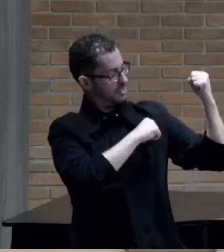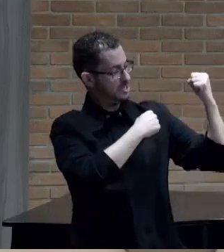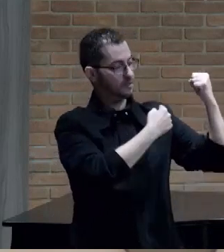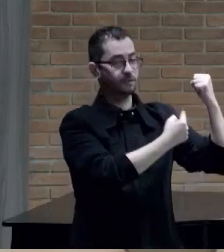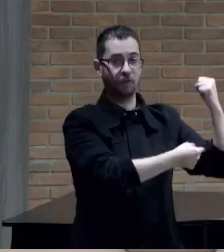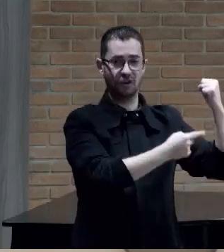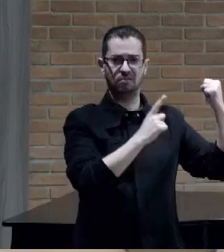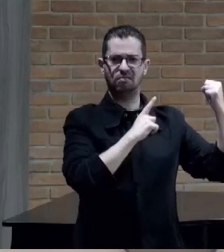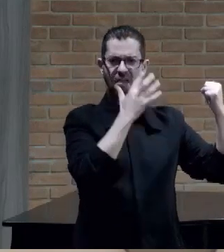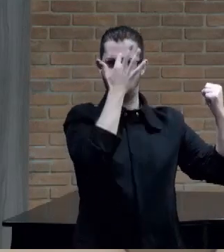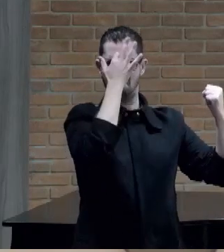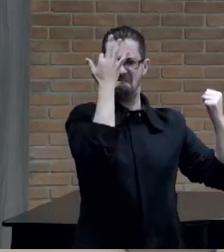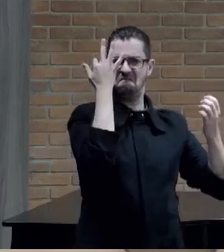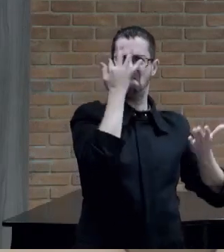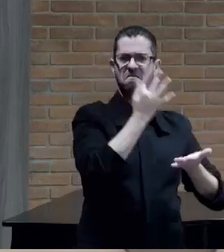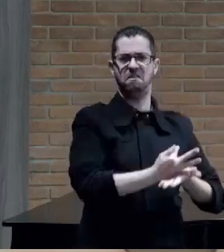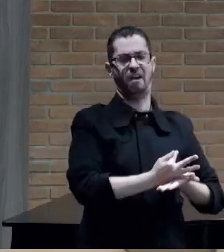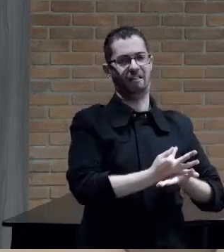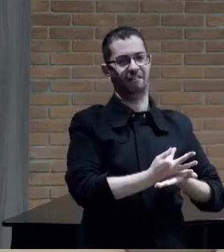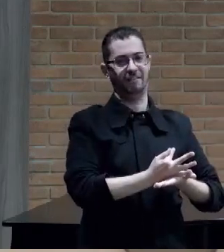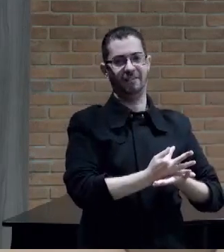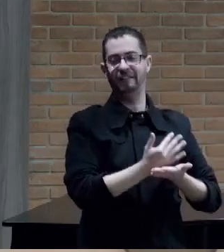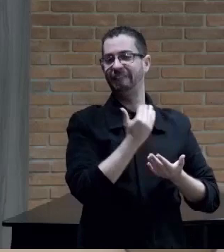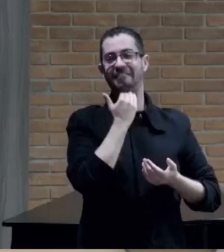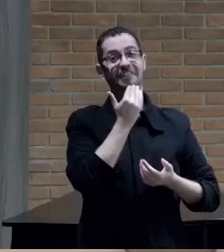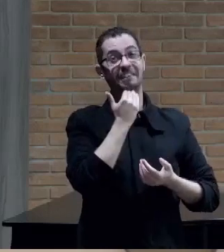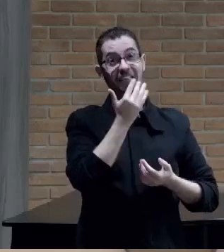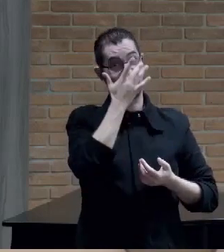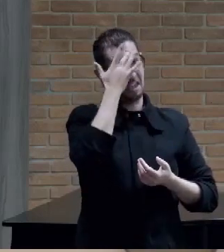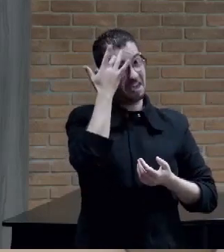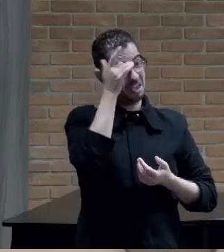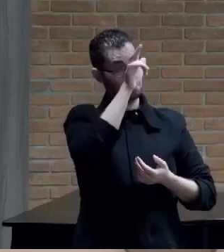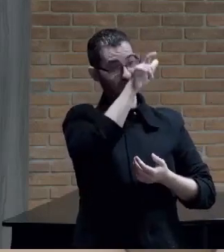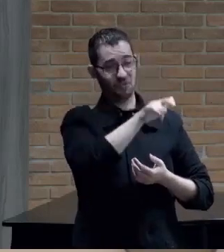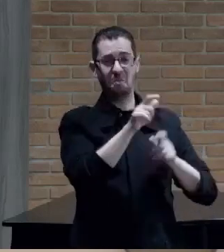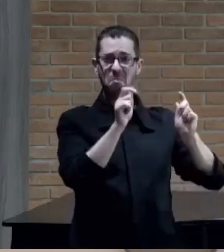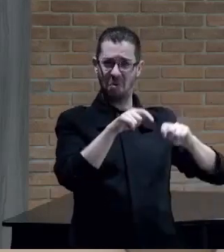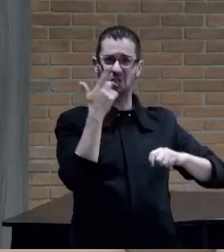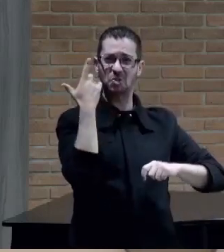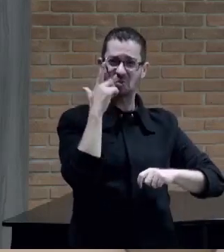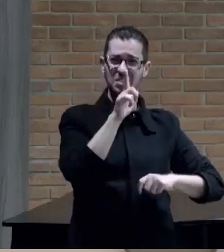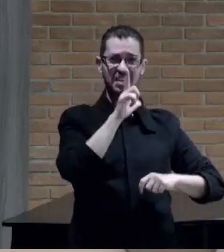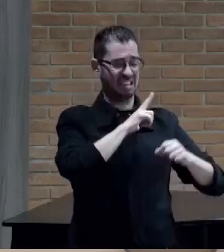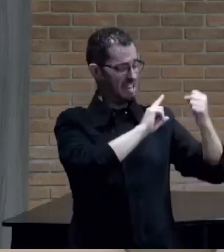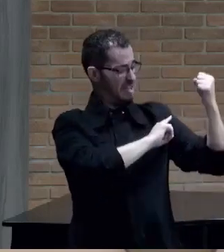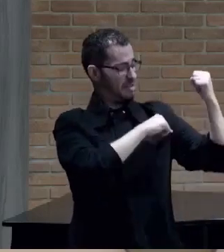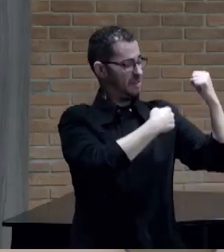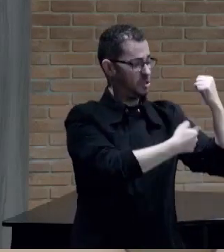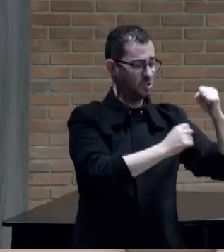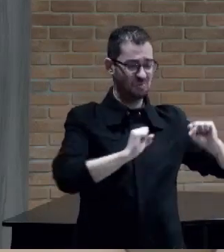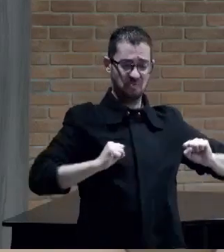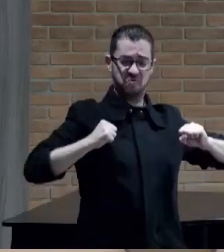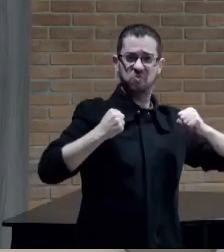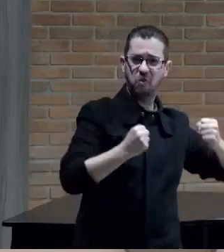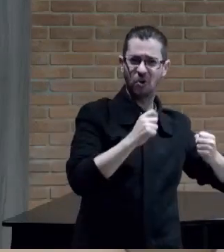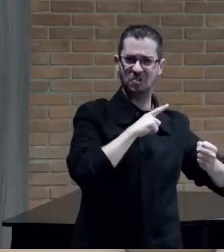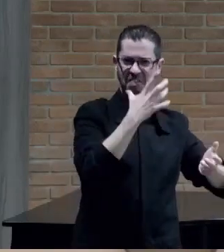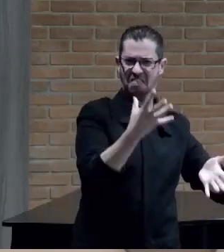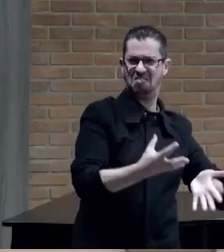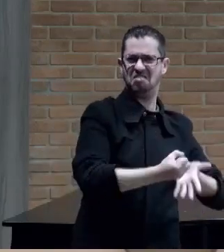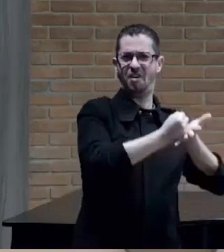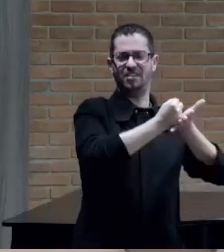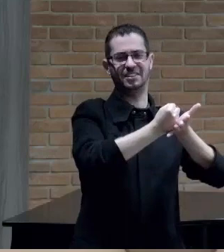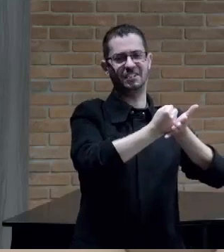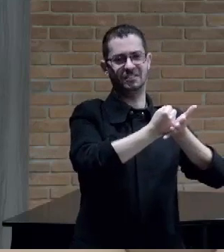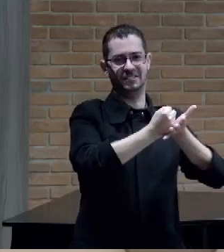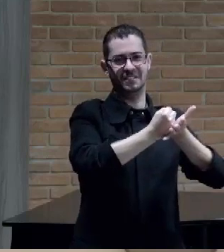fé. Ninguém pode alcançar a salvação pelo seu esforço de fé, não é isso. Ele está dizendo que o poder